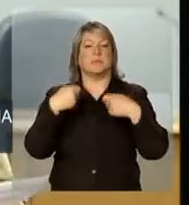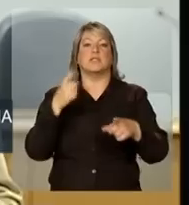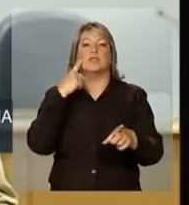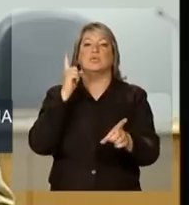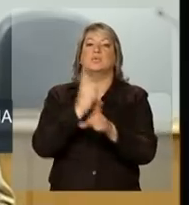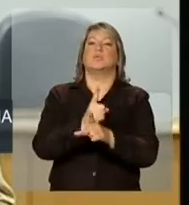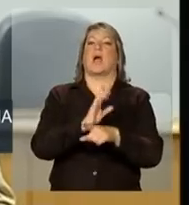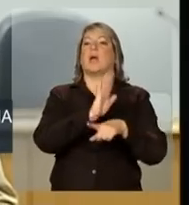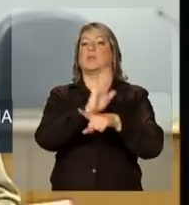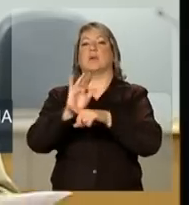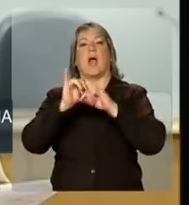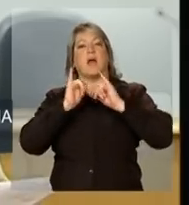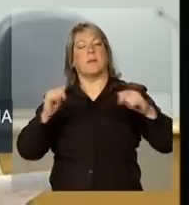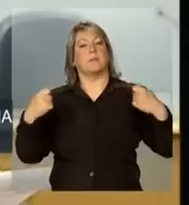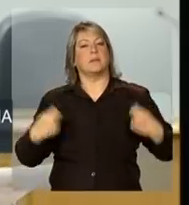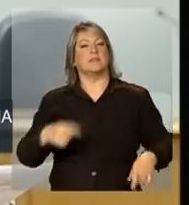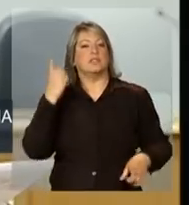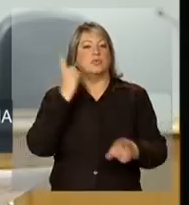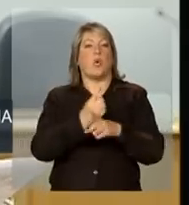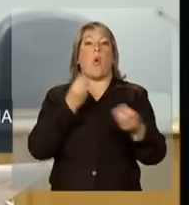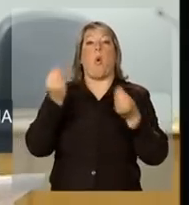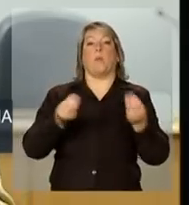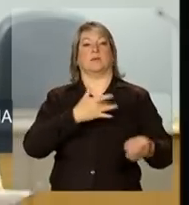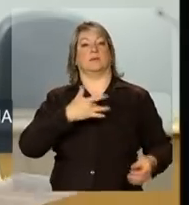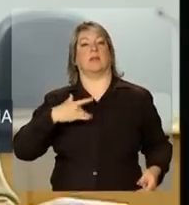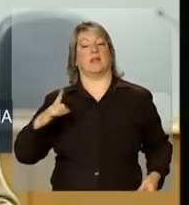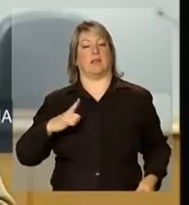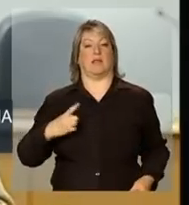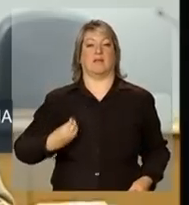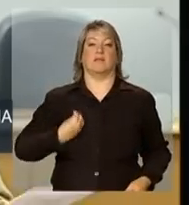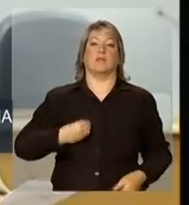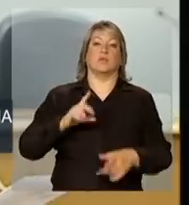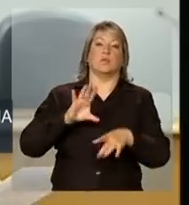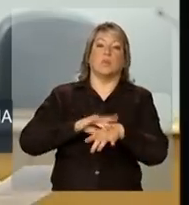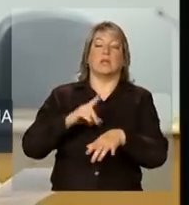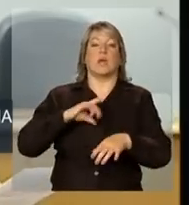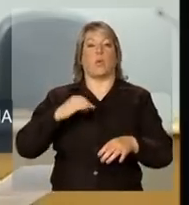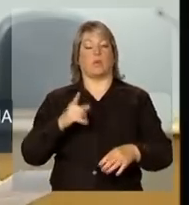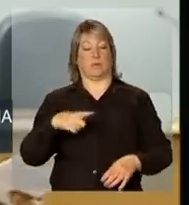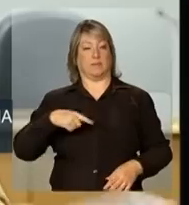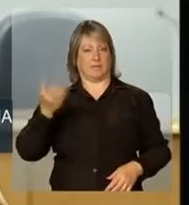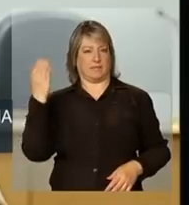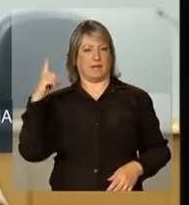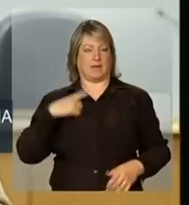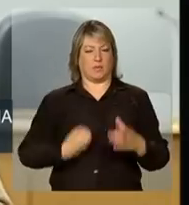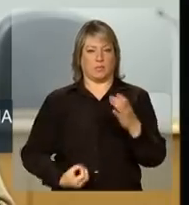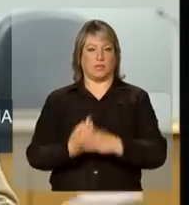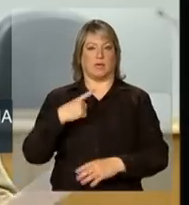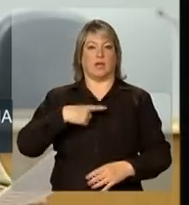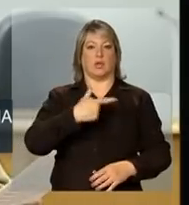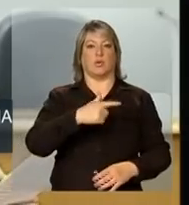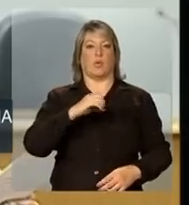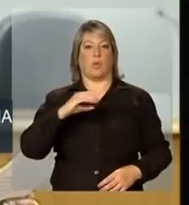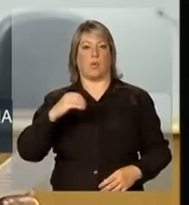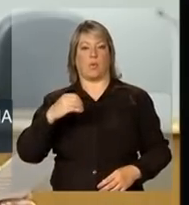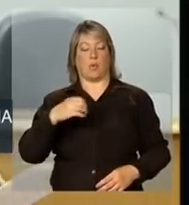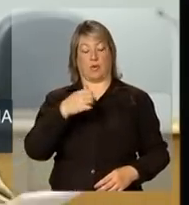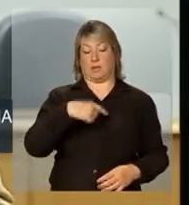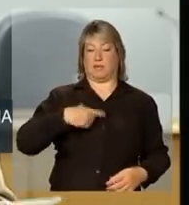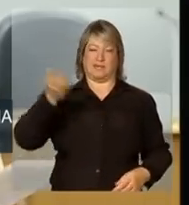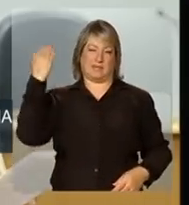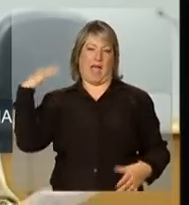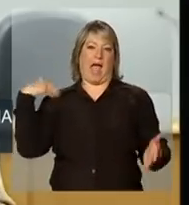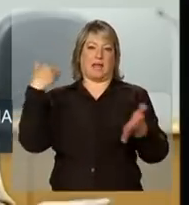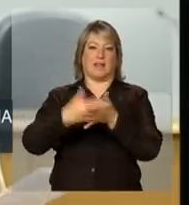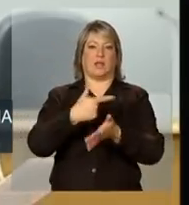ideia de 2005 quando o teste Rápido foi implementado no país H 2011 houve um aumento